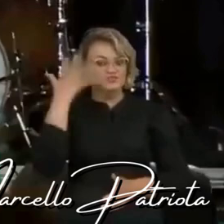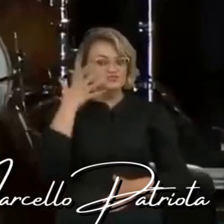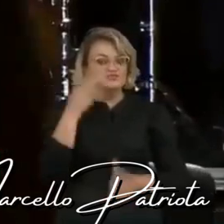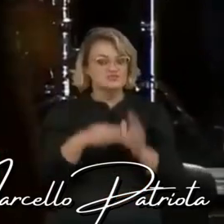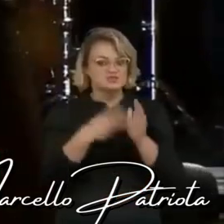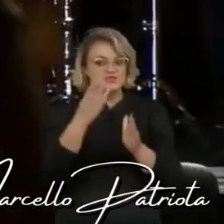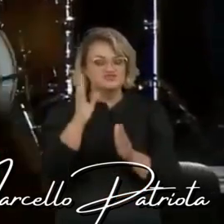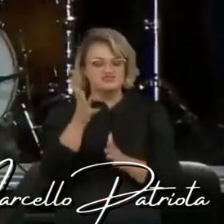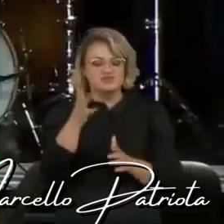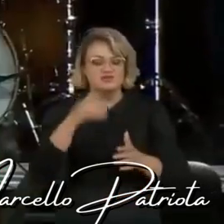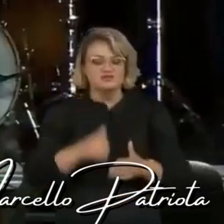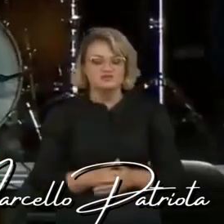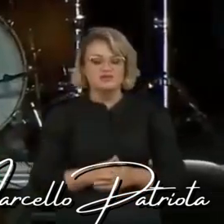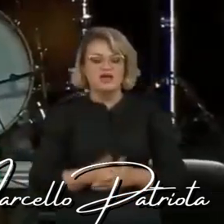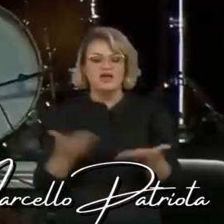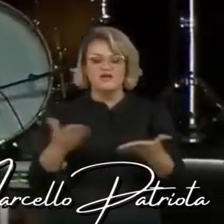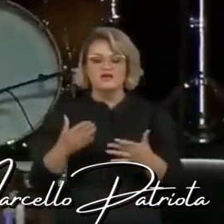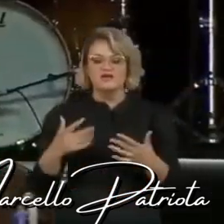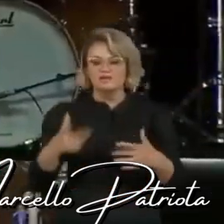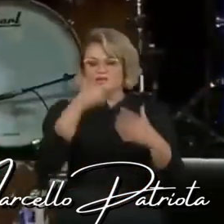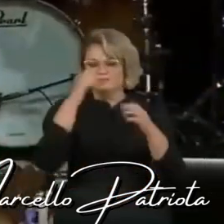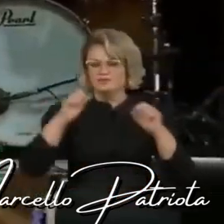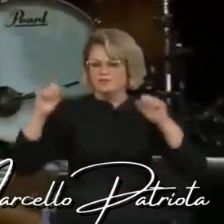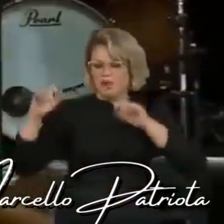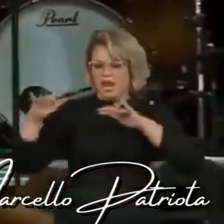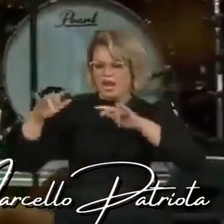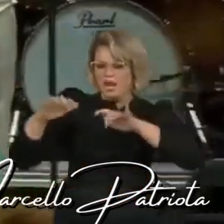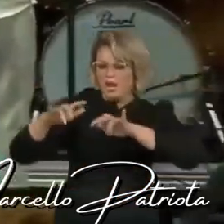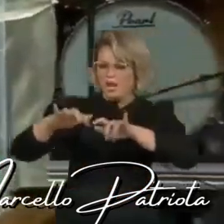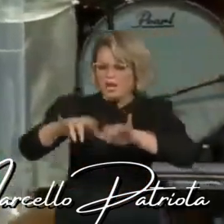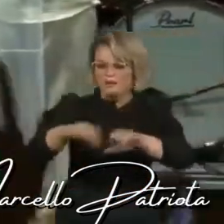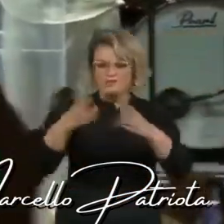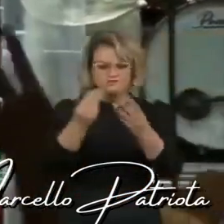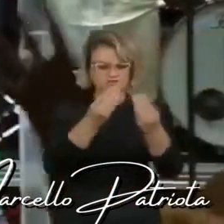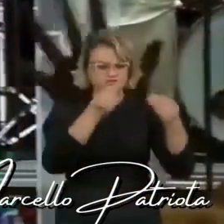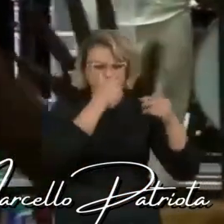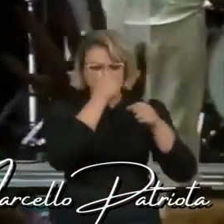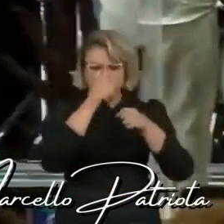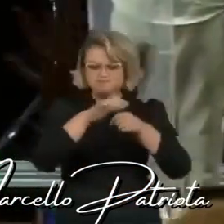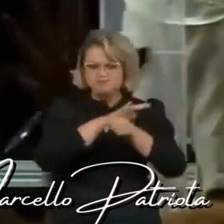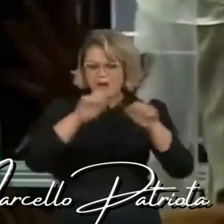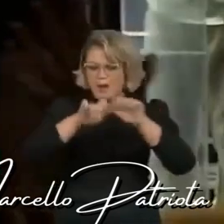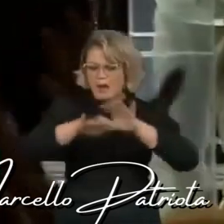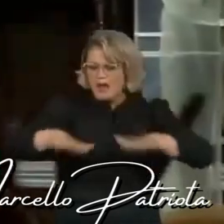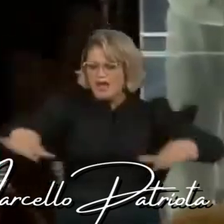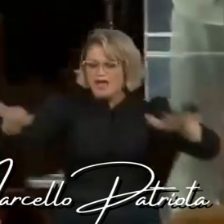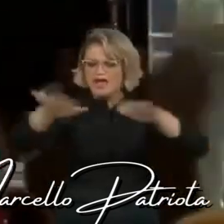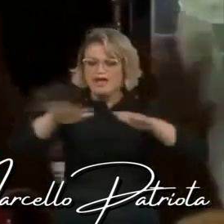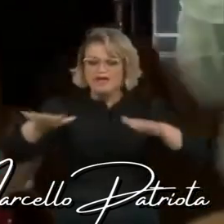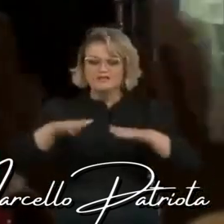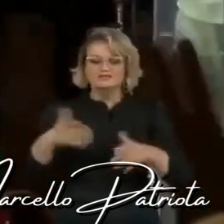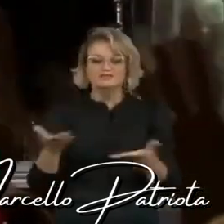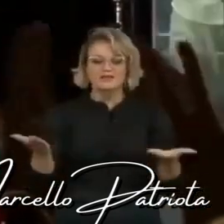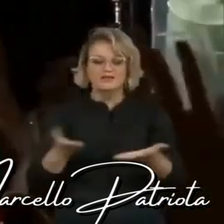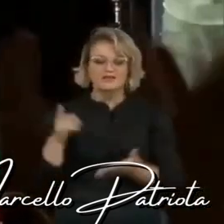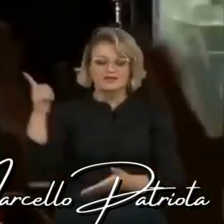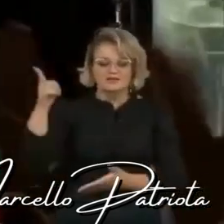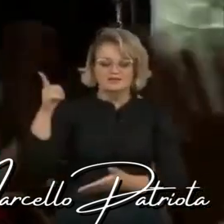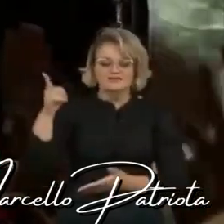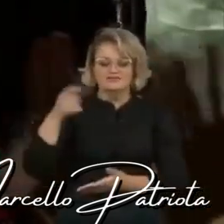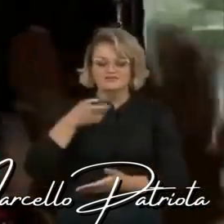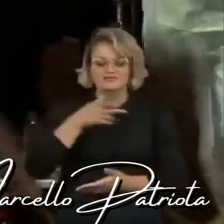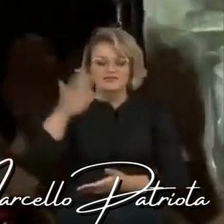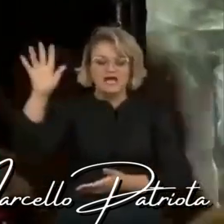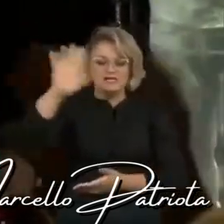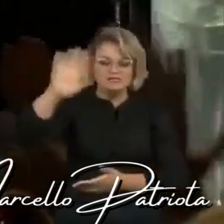dia, agora na frente de uma multidão, né? Muito saudado aí pelas pessoas que acompanham aí o Festival do Futuro, a